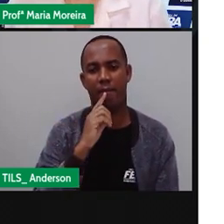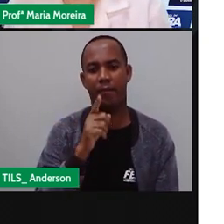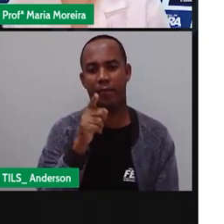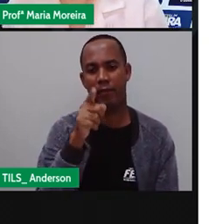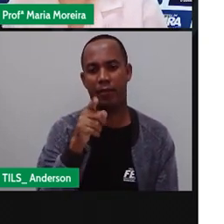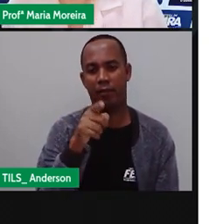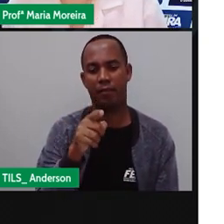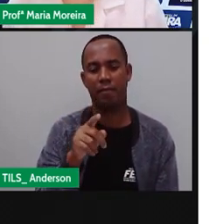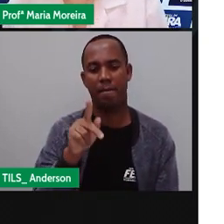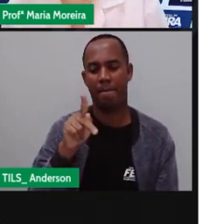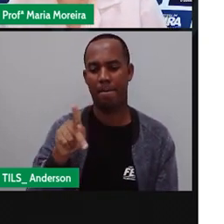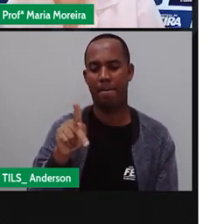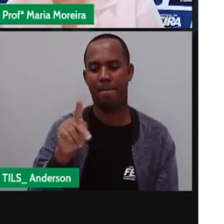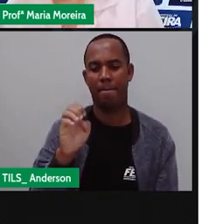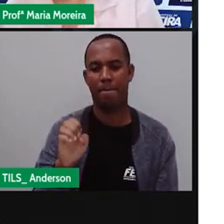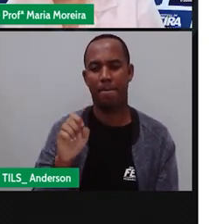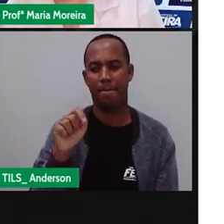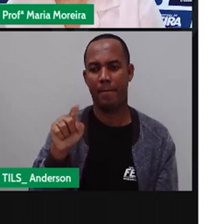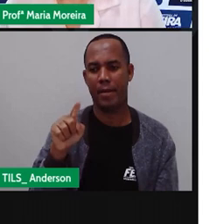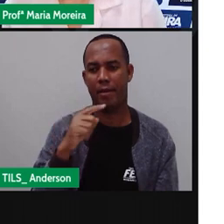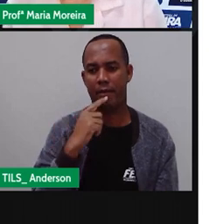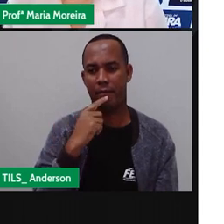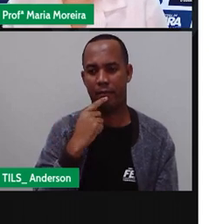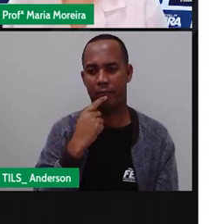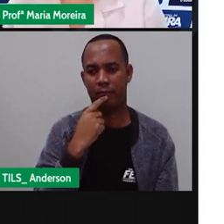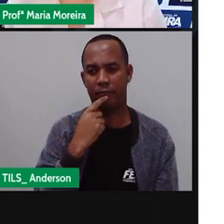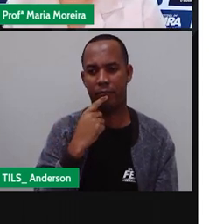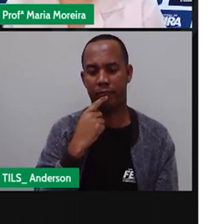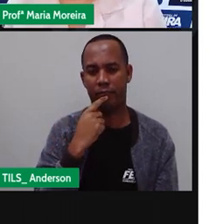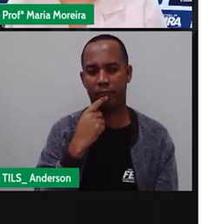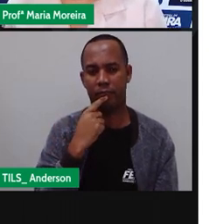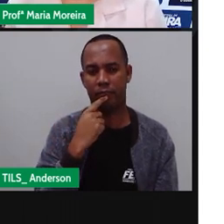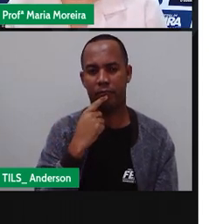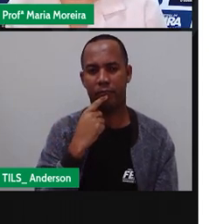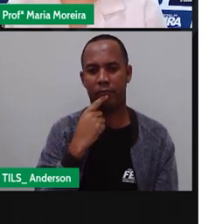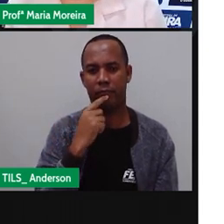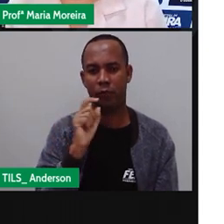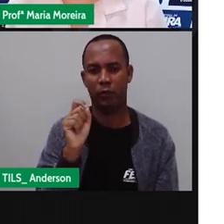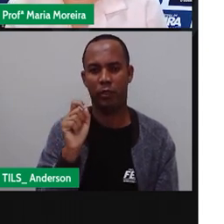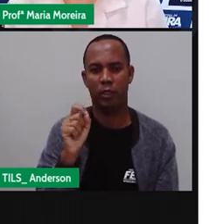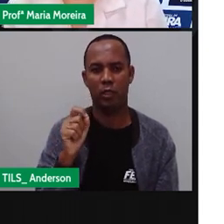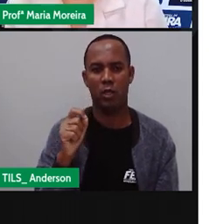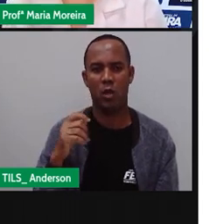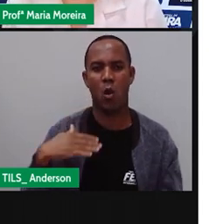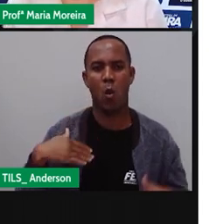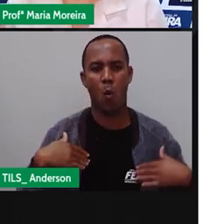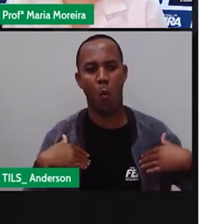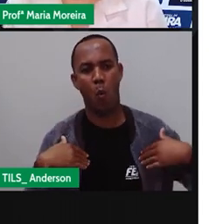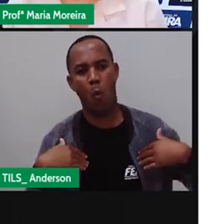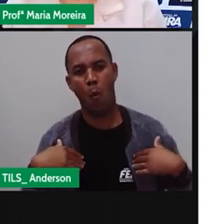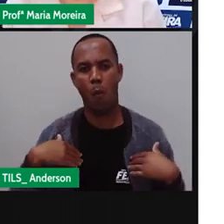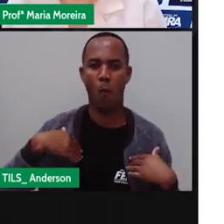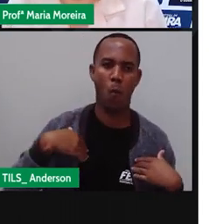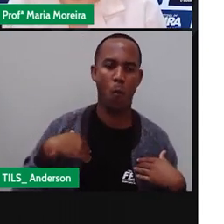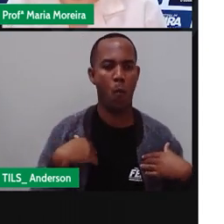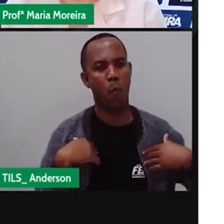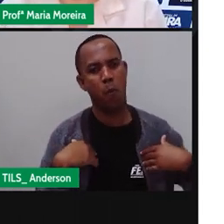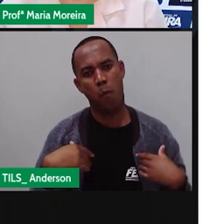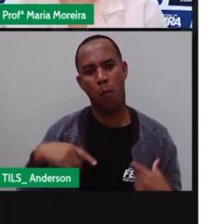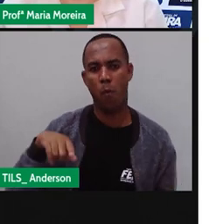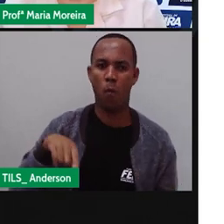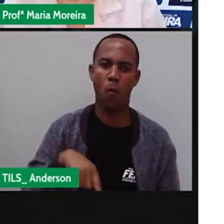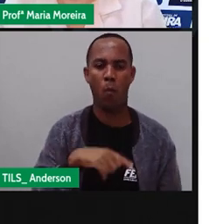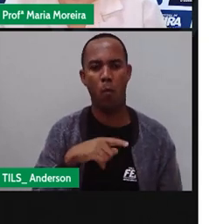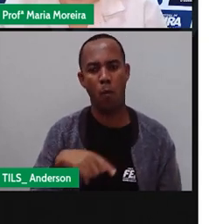Não conhece nem mi, nem fá, a, mas inclina o corpo para lá e para, ou para cá e para lá.